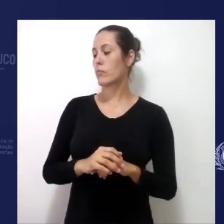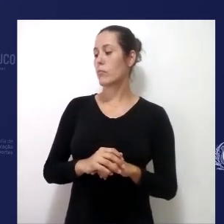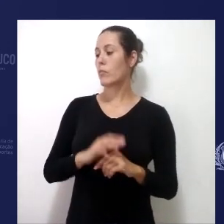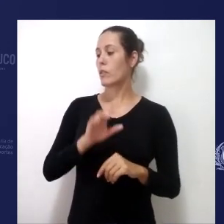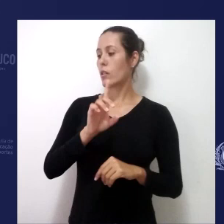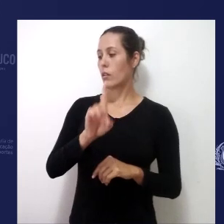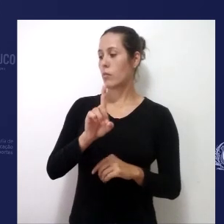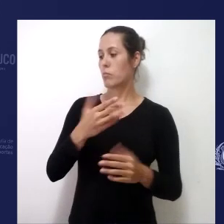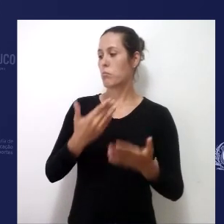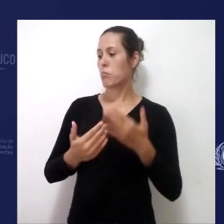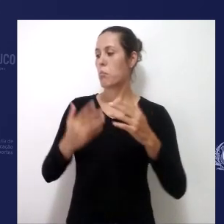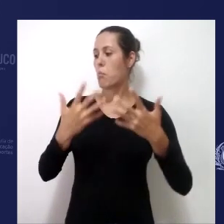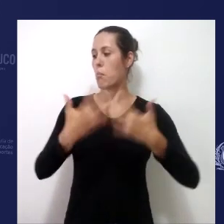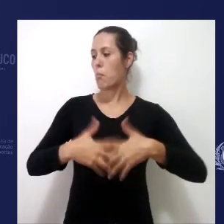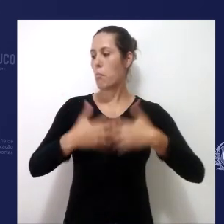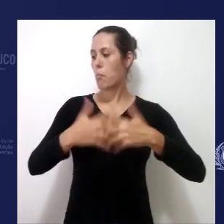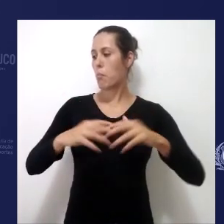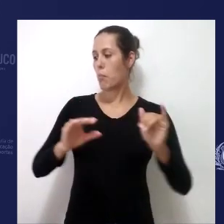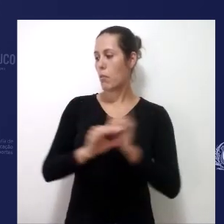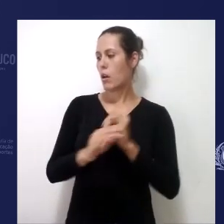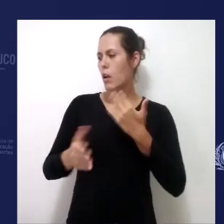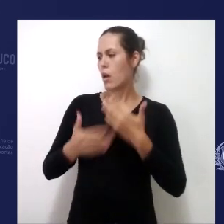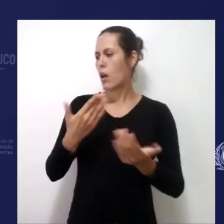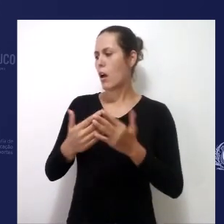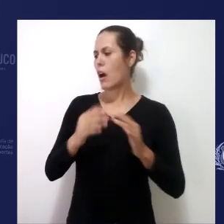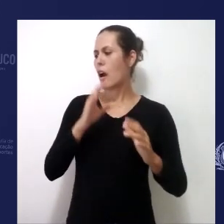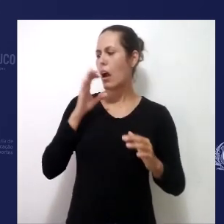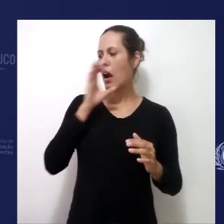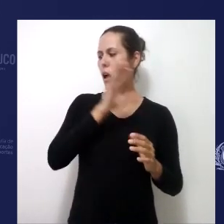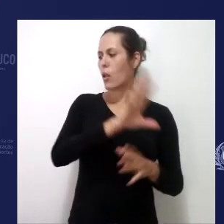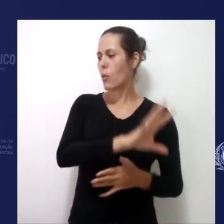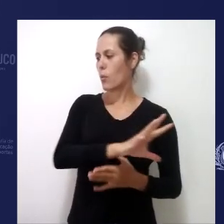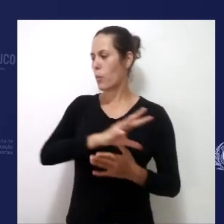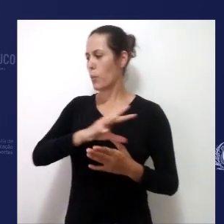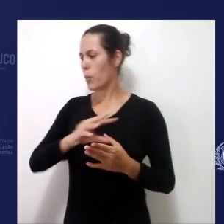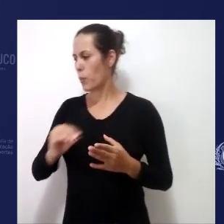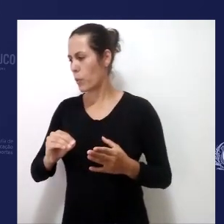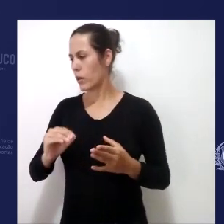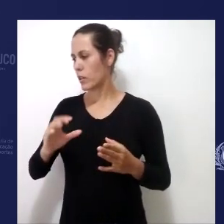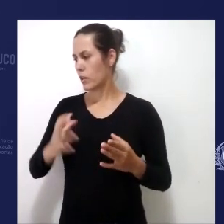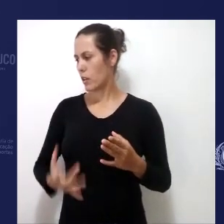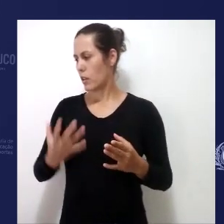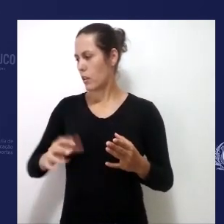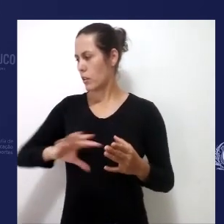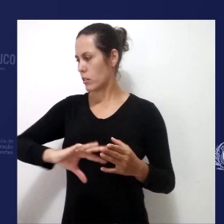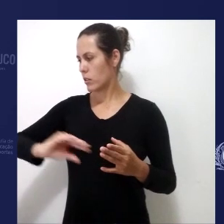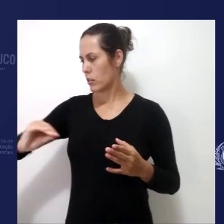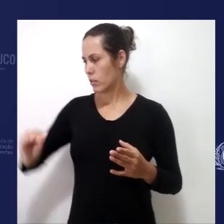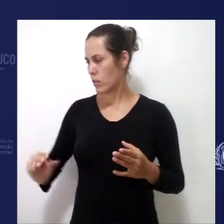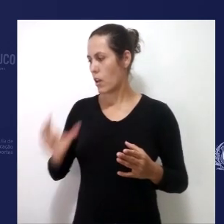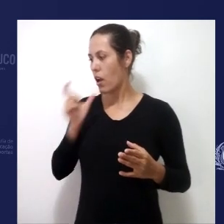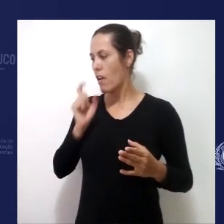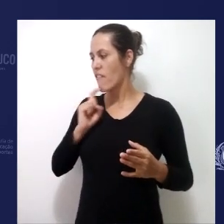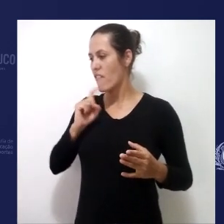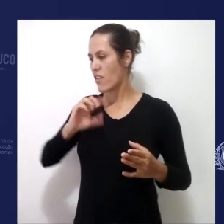qualquer máquina térmica retira calor de uma fonte quente e rejeita parte desse calor para uma fonte